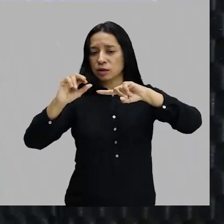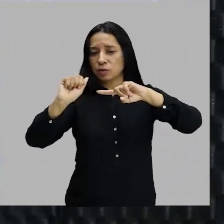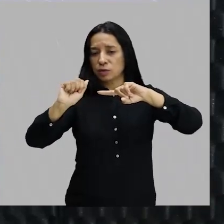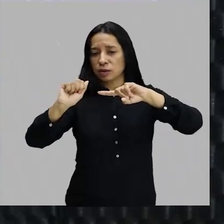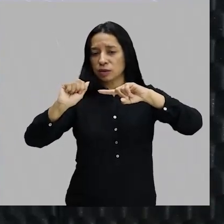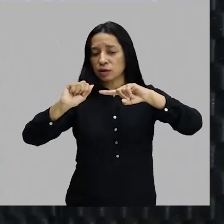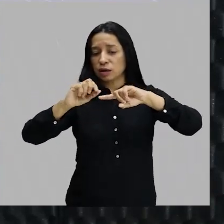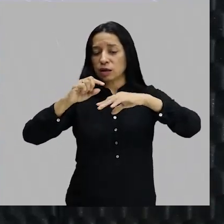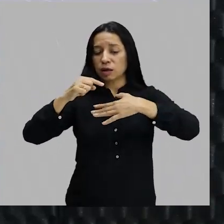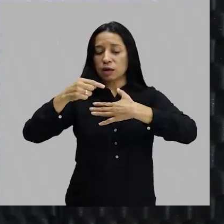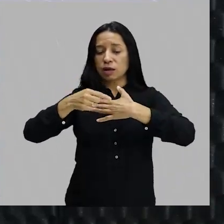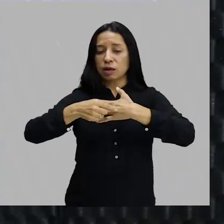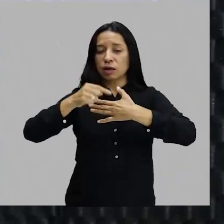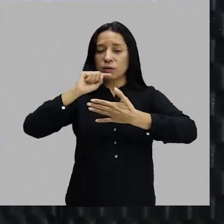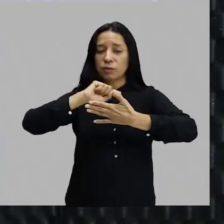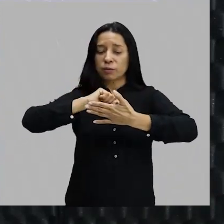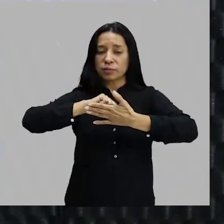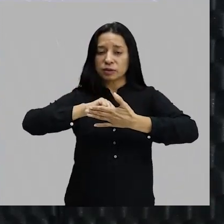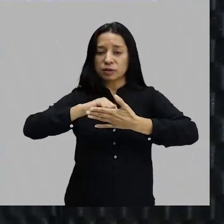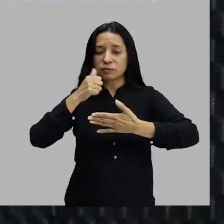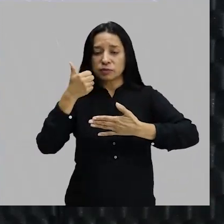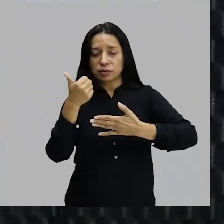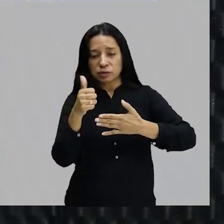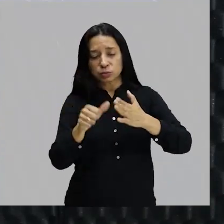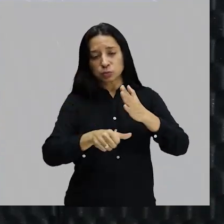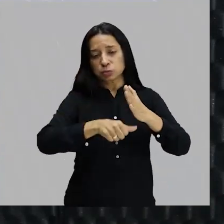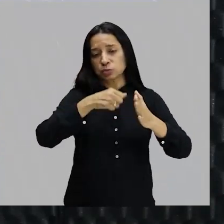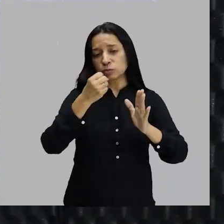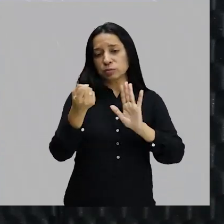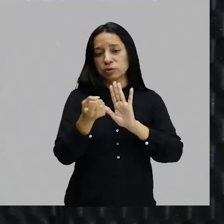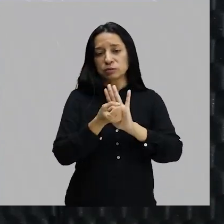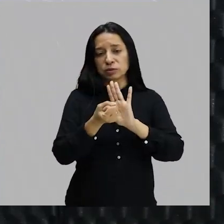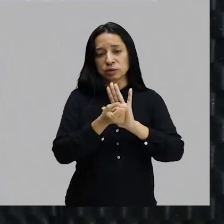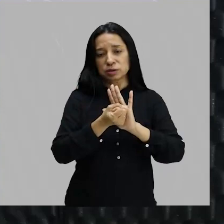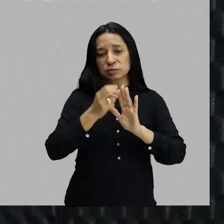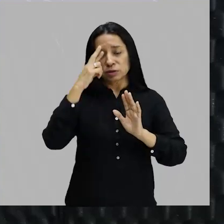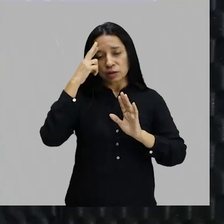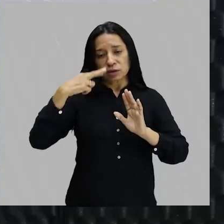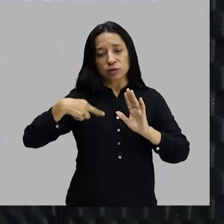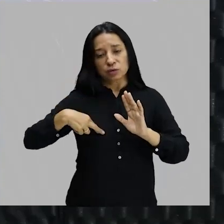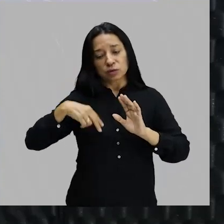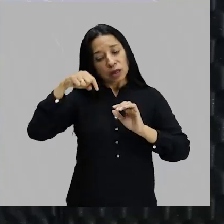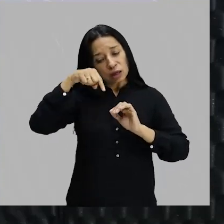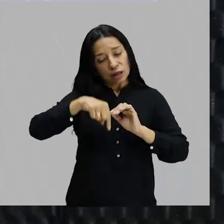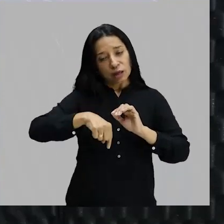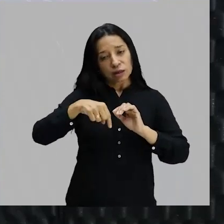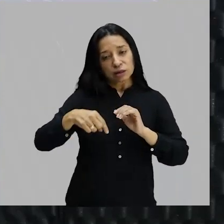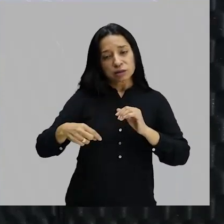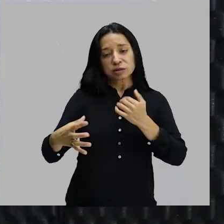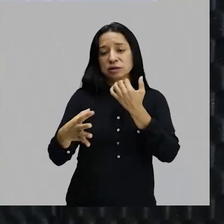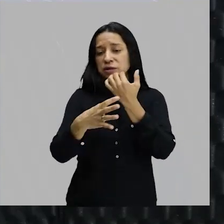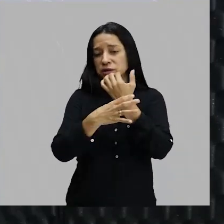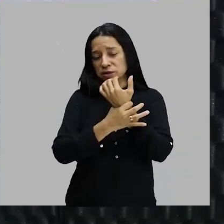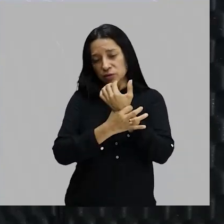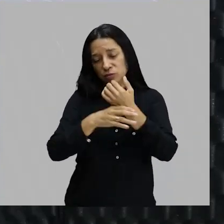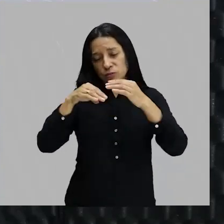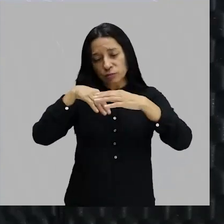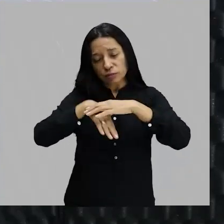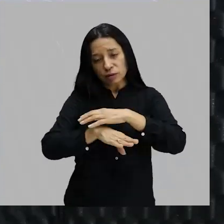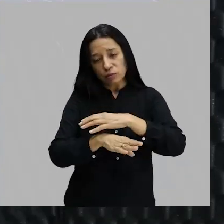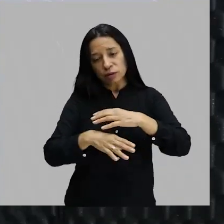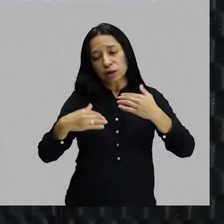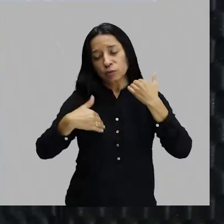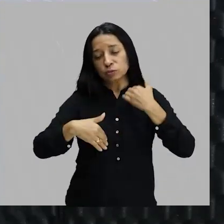era uma metáfora dos primeiros símbolos religiosos para dizer que ali era um local seguro para você guardar os corpos e as almas dos seus